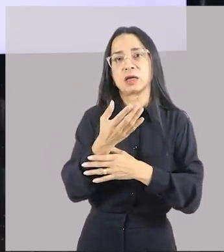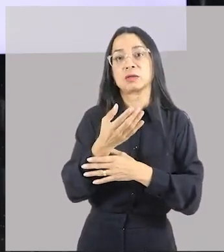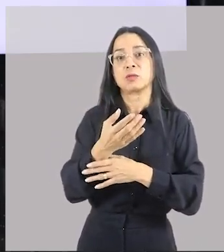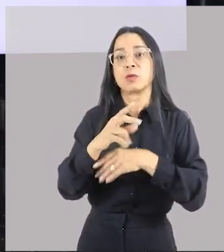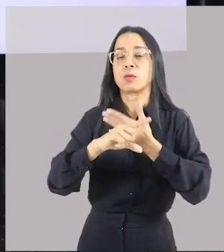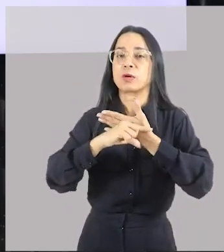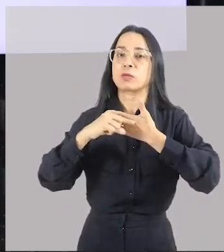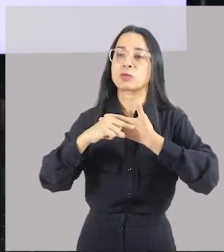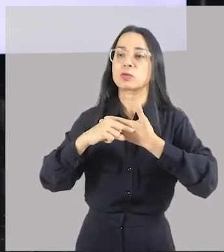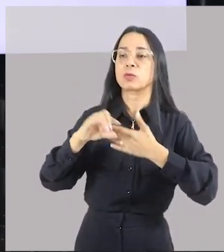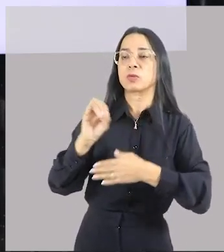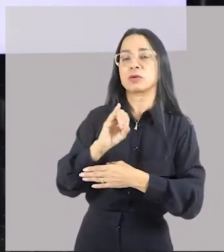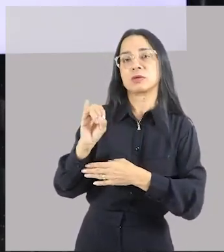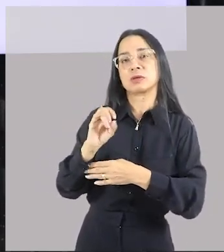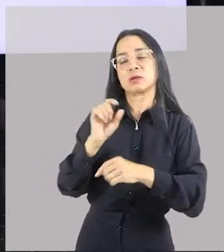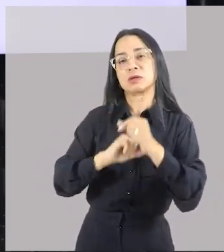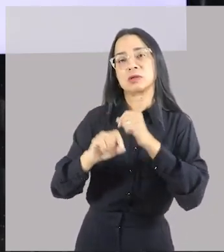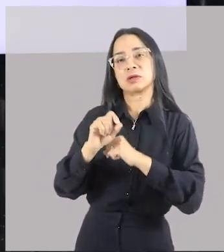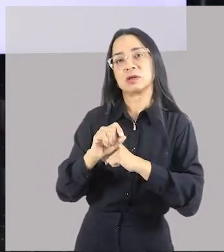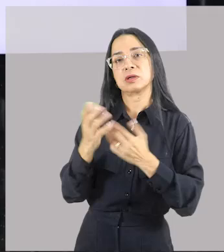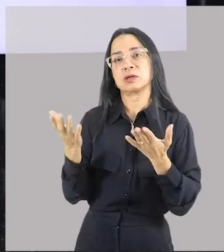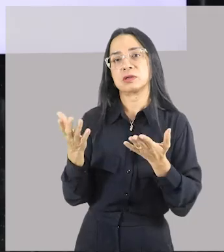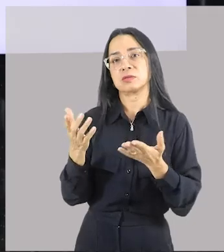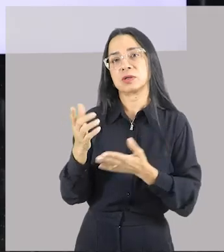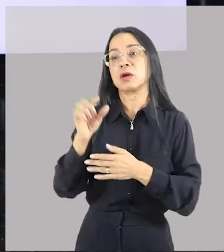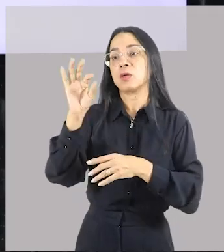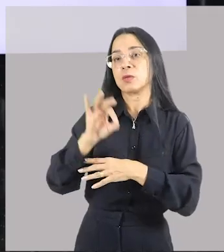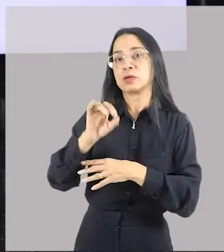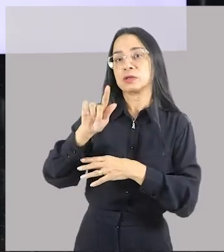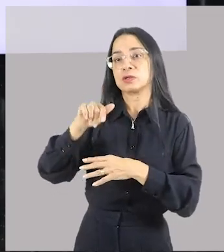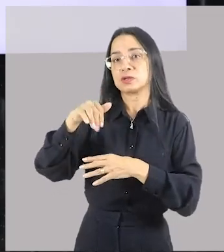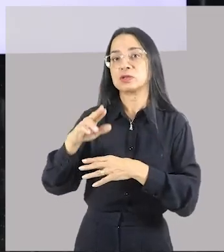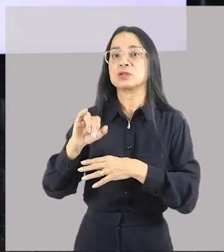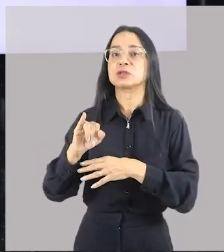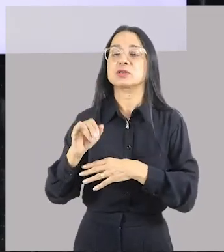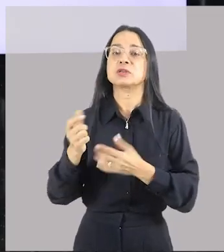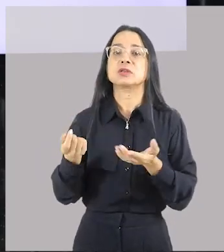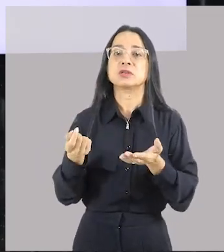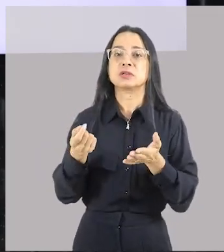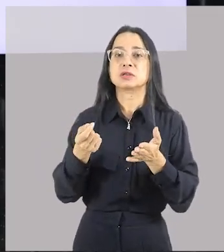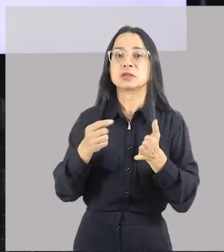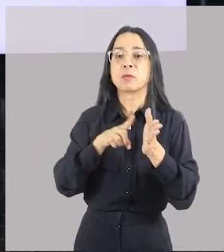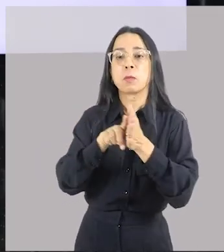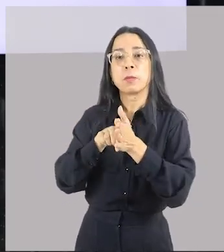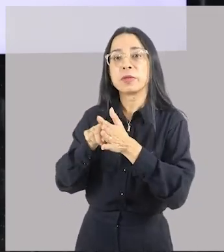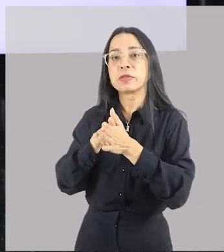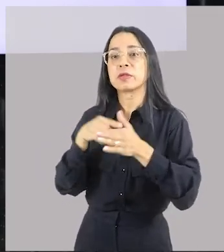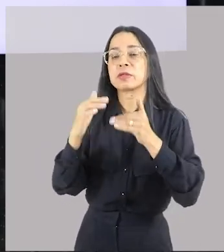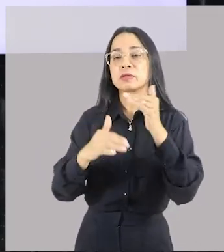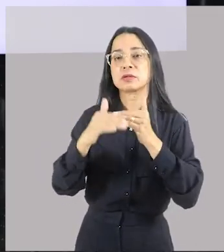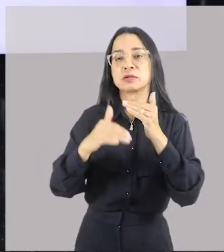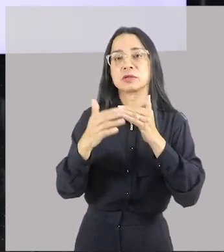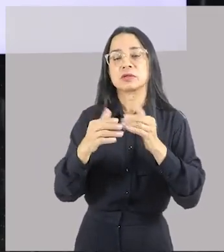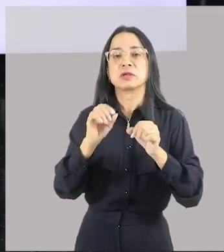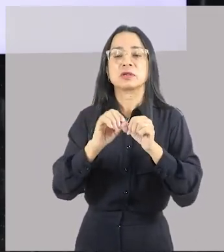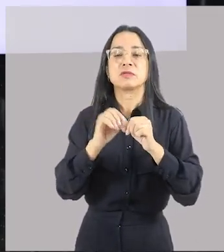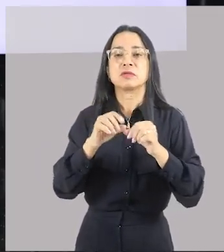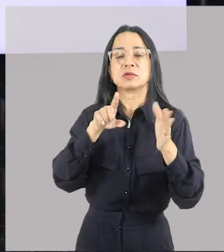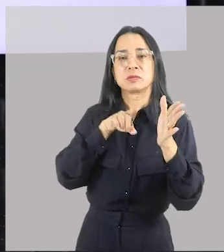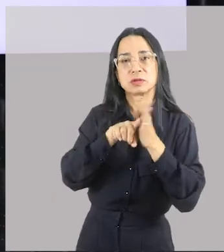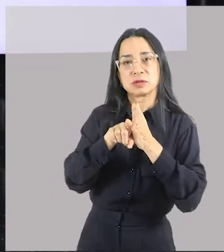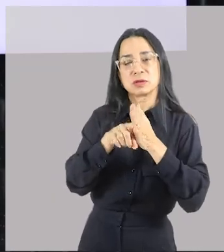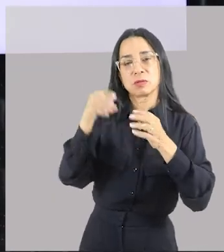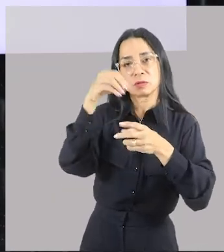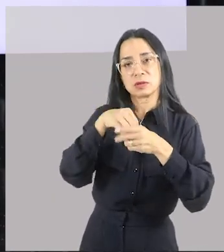de Gini, que é utilizado para medir essa desigualdade, não é isso? E a gente fez uma questão que apontava lá que dentre os países